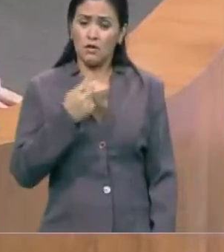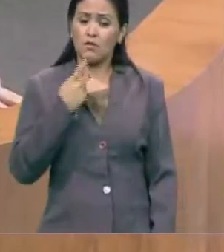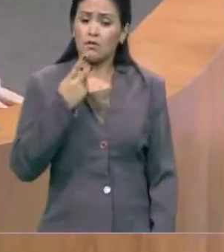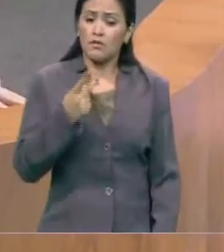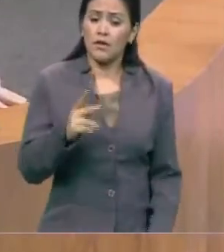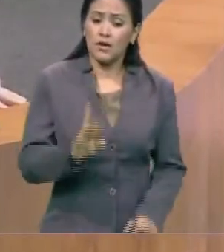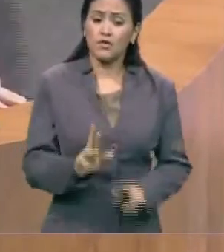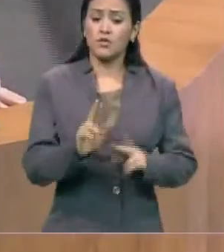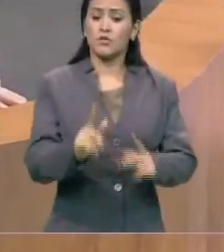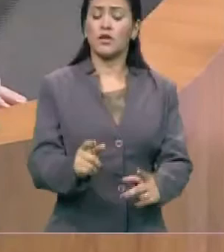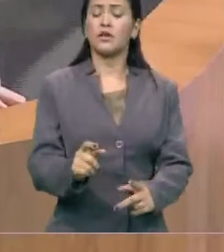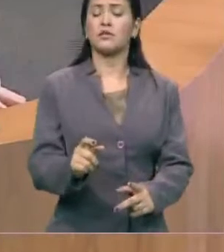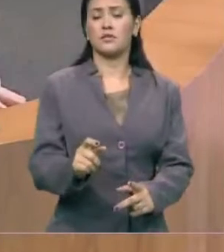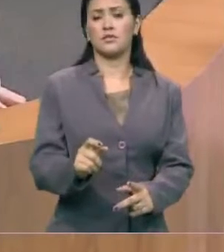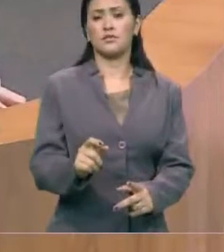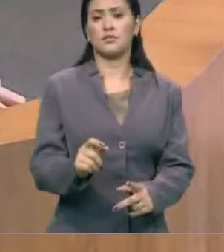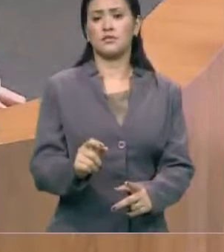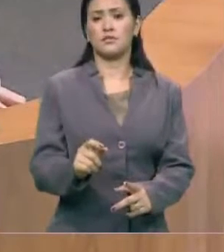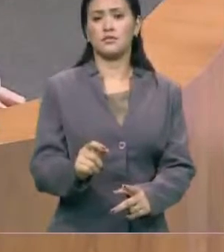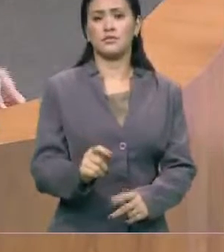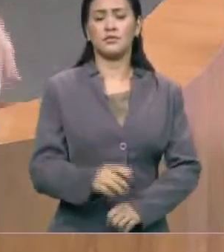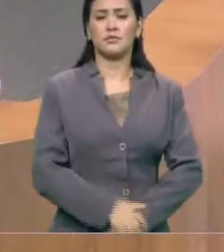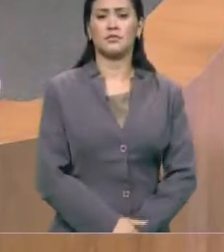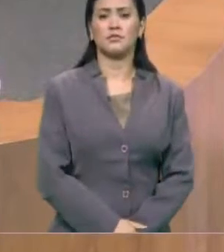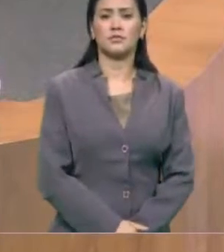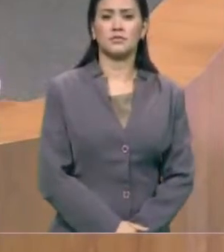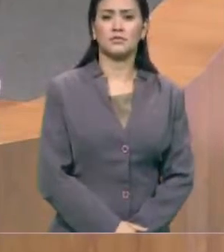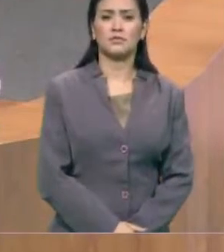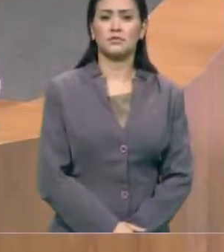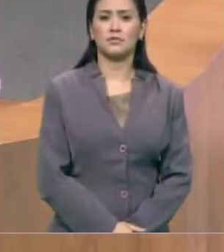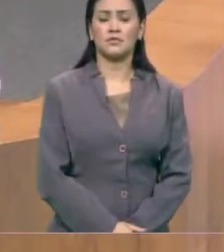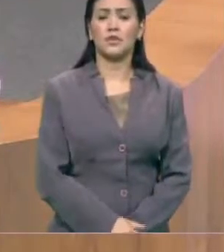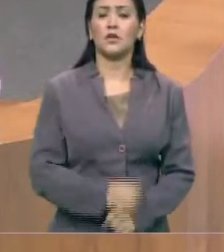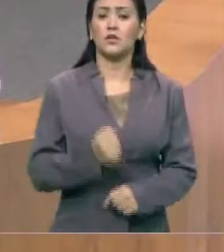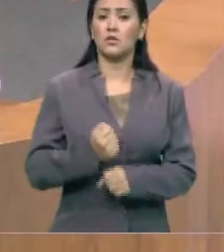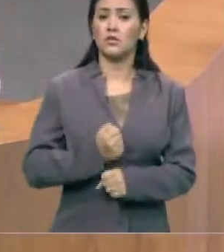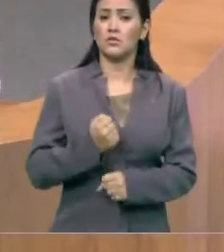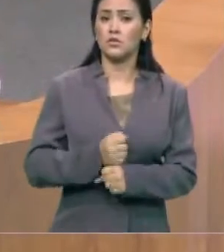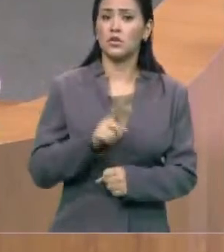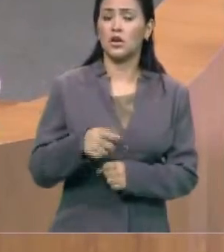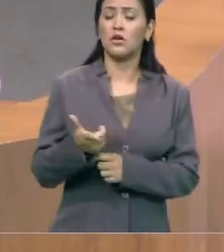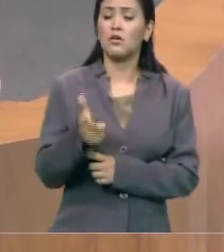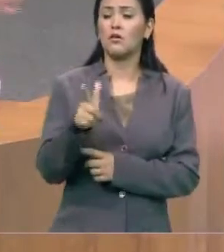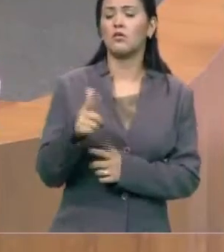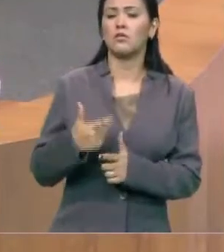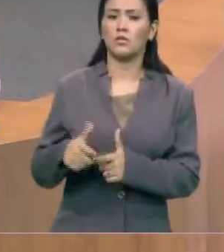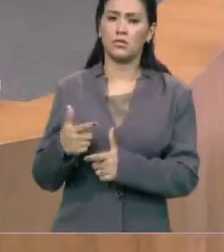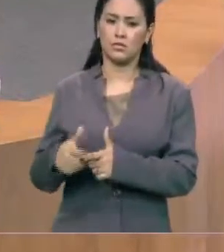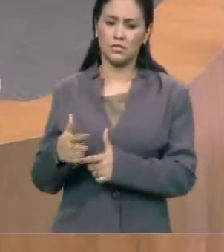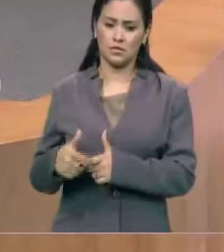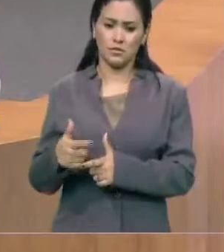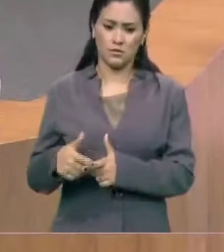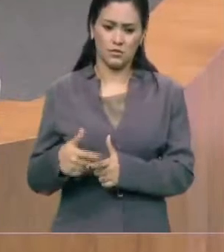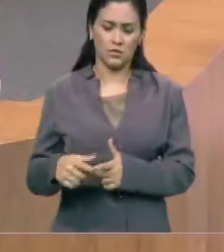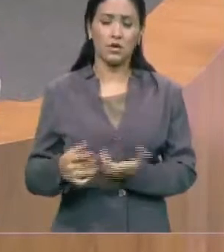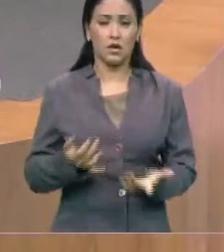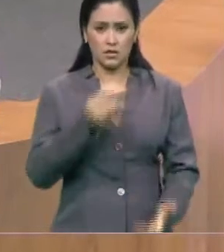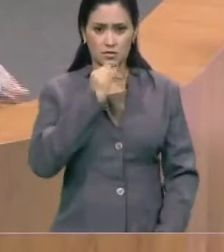aqui. Eu disse das construtoras que eram outro problema. Por quê? Tinham quebrado. E aqui vou dar um